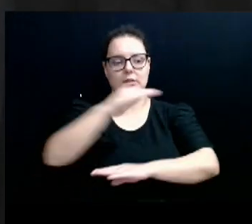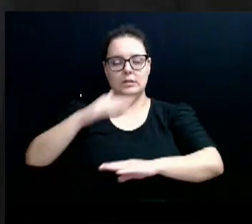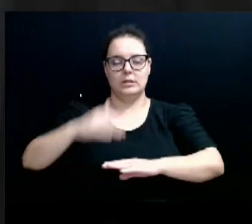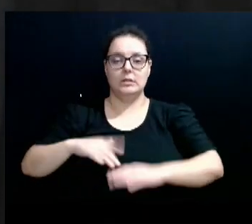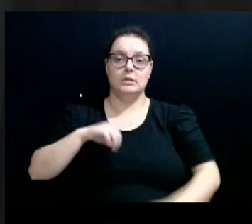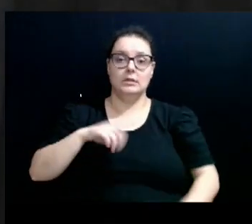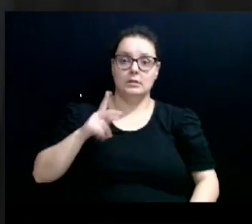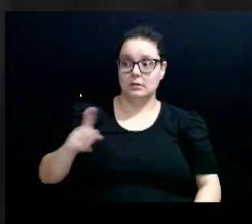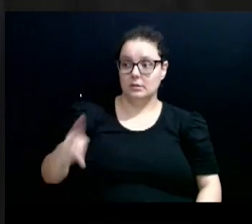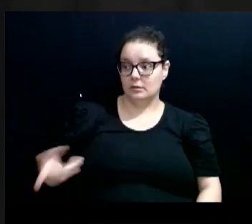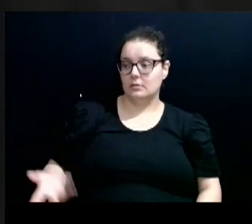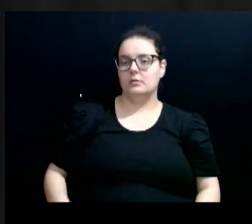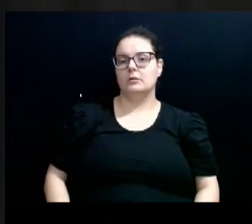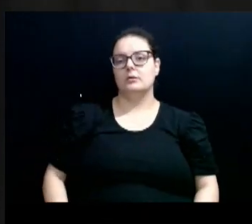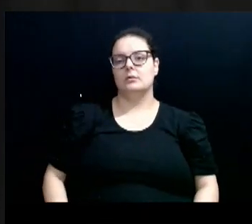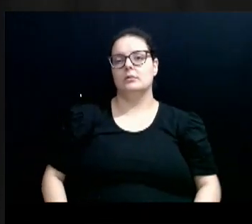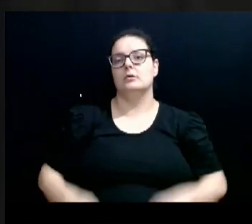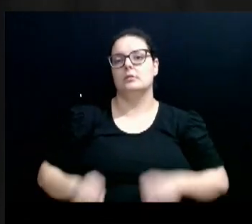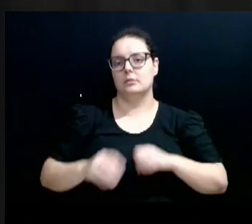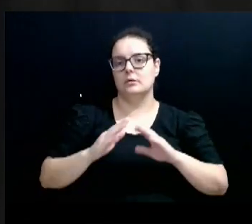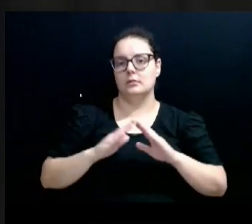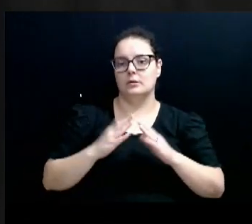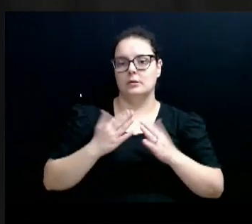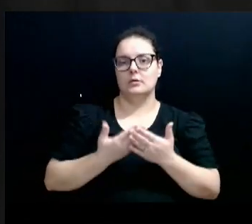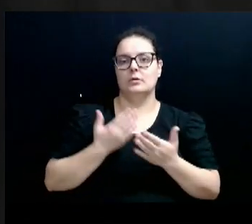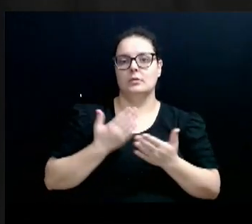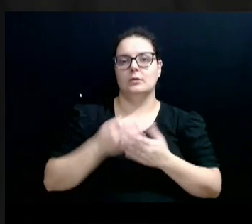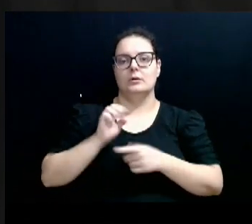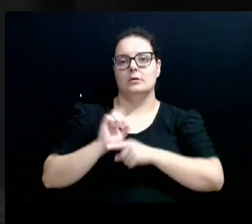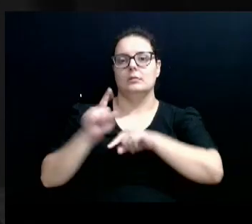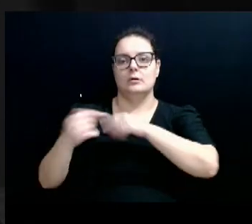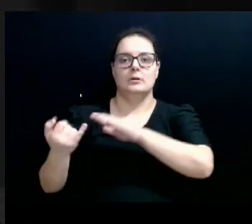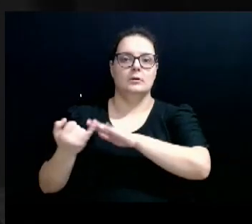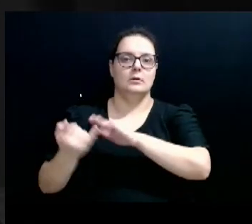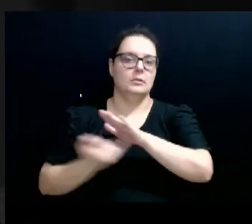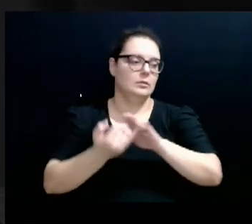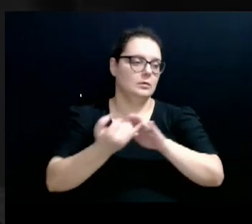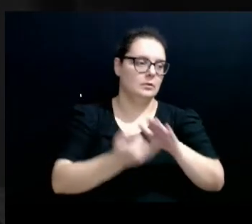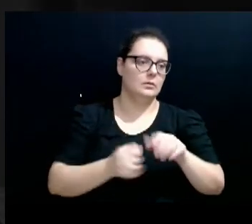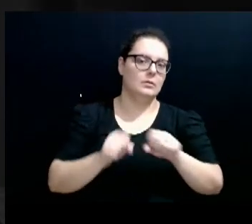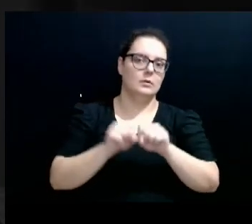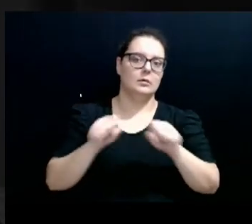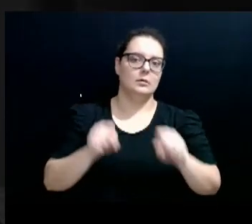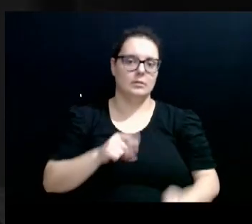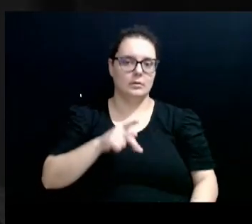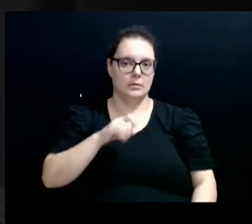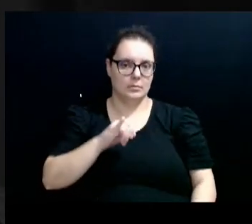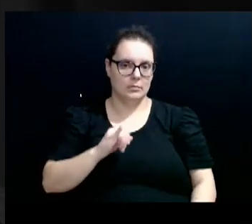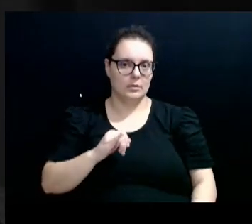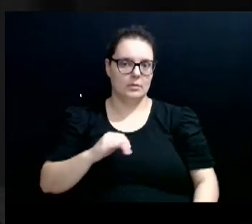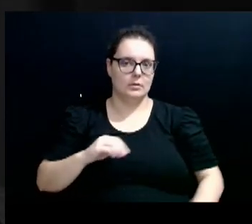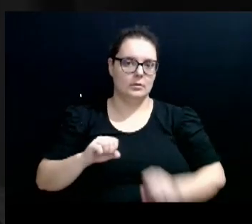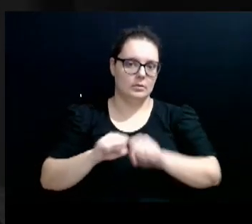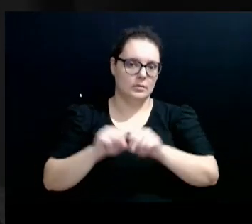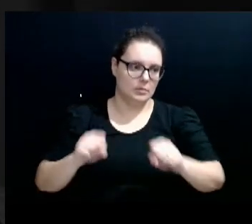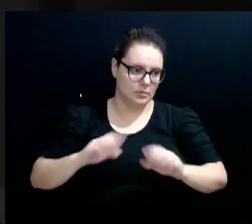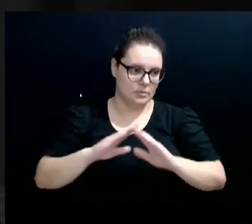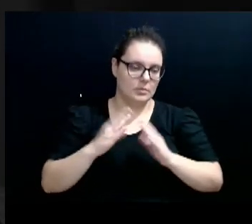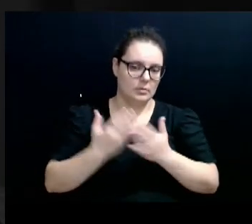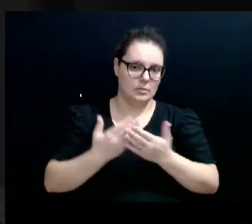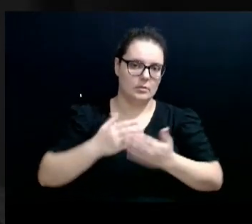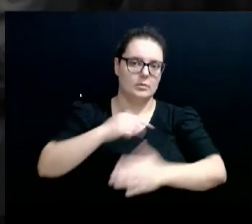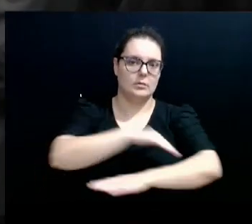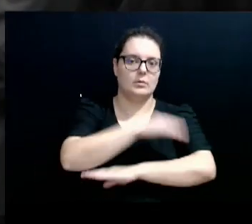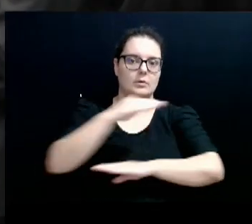aula no Estado, mas ele dá aula em outras instituições. Agora, com o sistema PEI, que é período integral, os professores muitas vezes dobram na